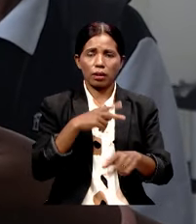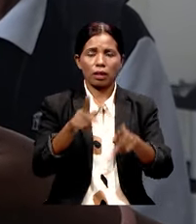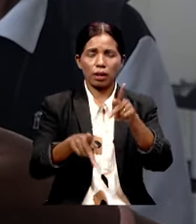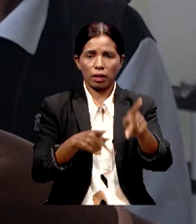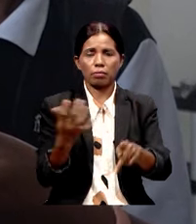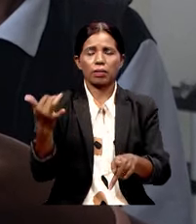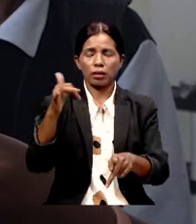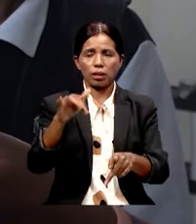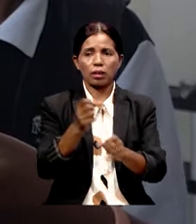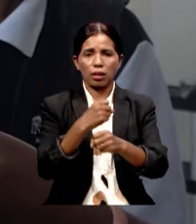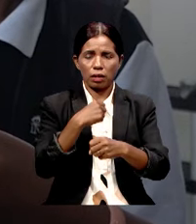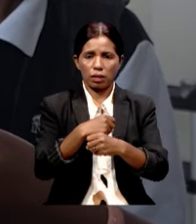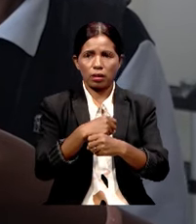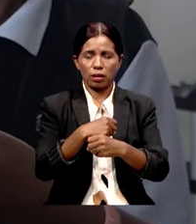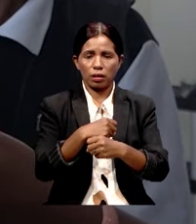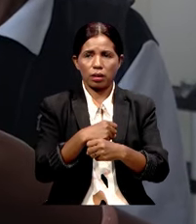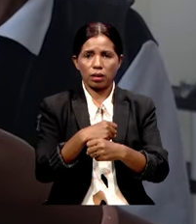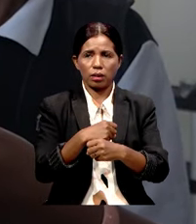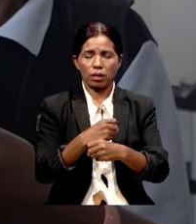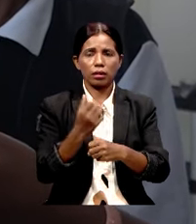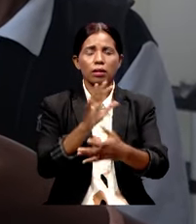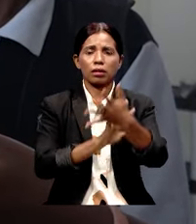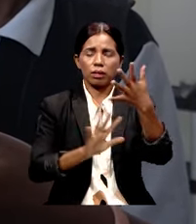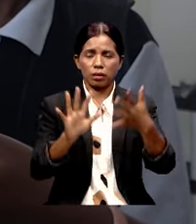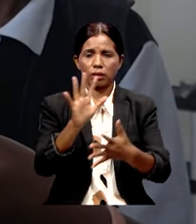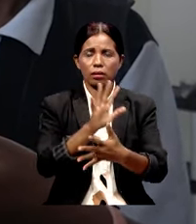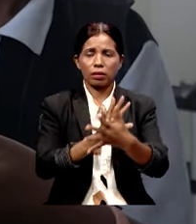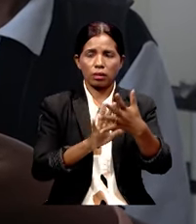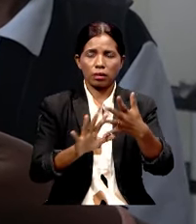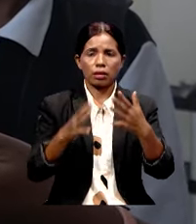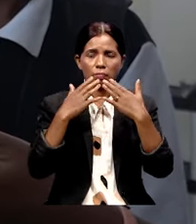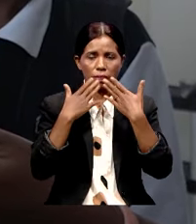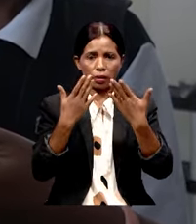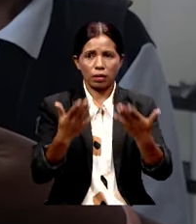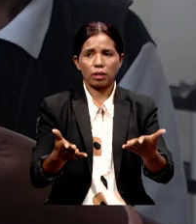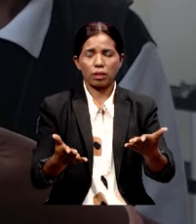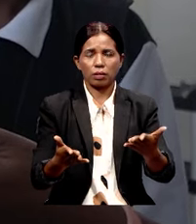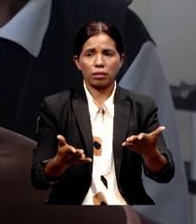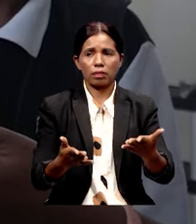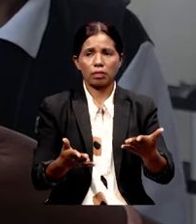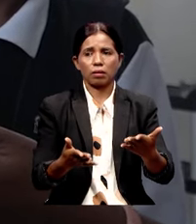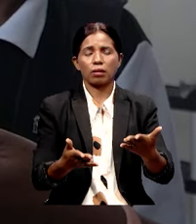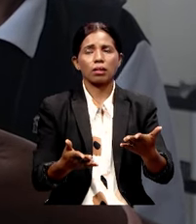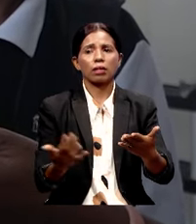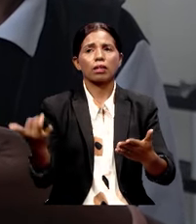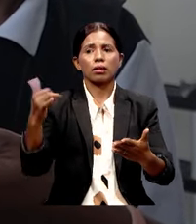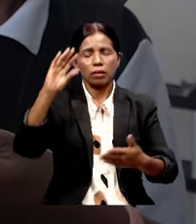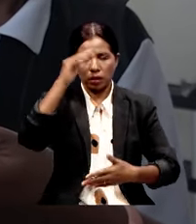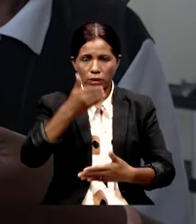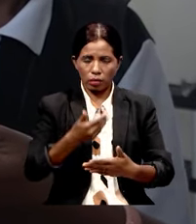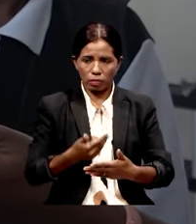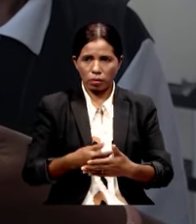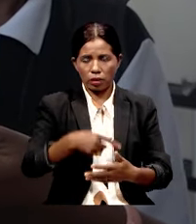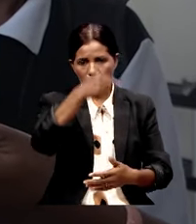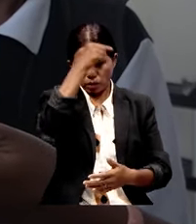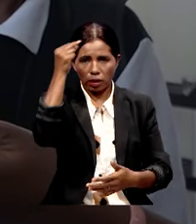sira realiza sirne ceremonia agradecimento ba sirne wan nebema